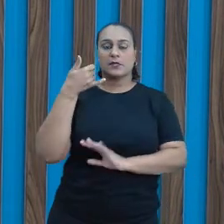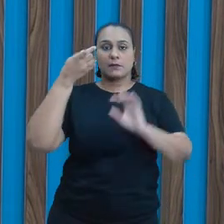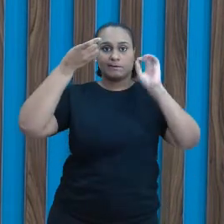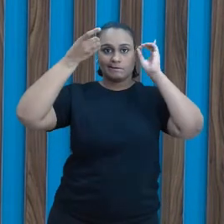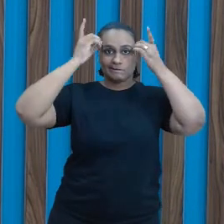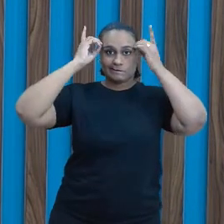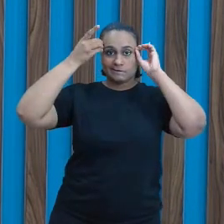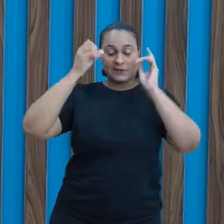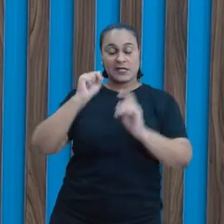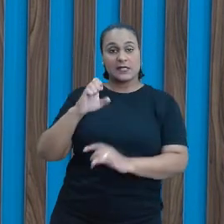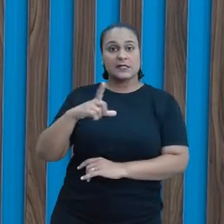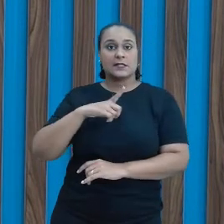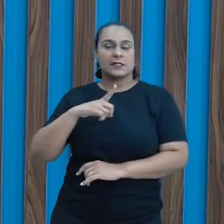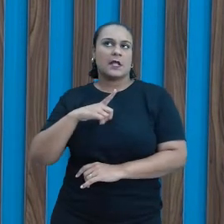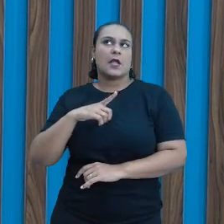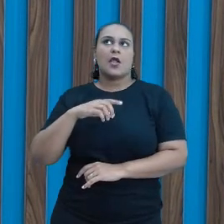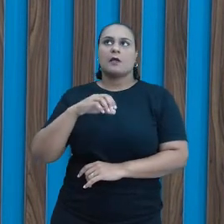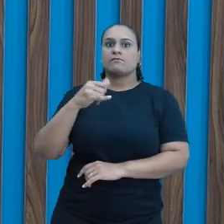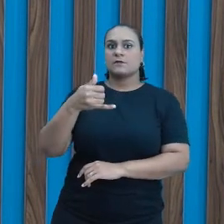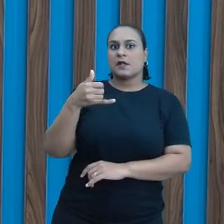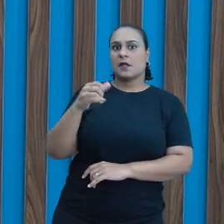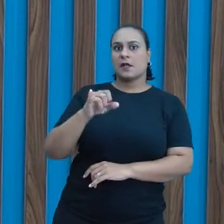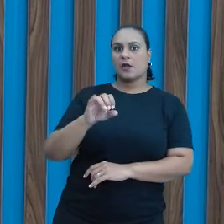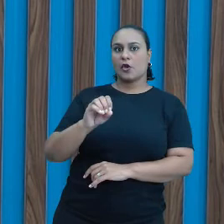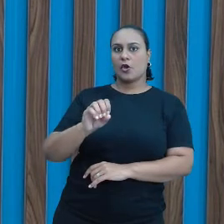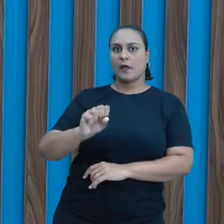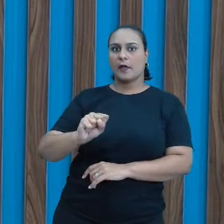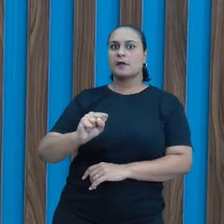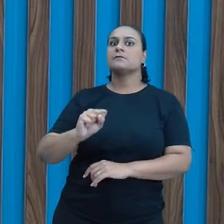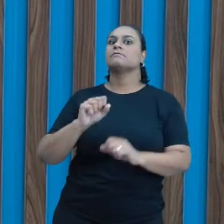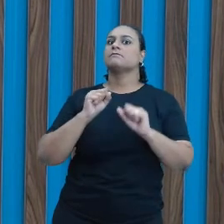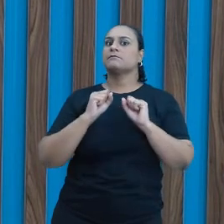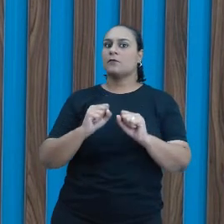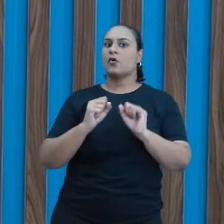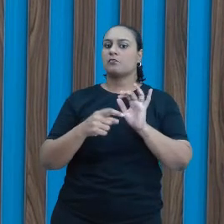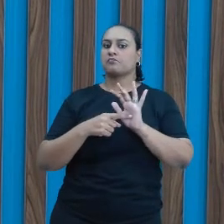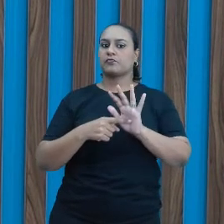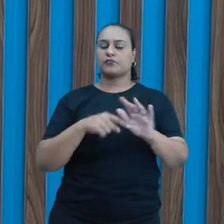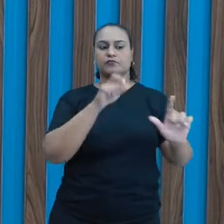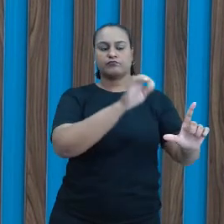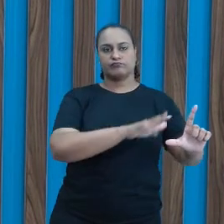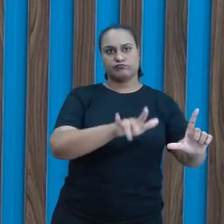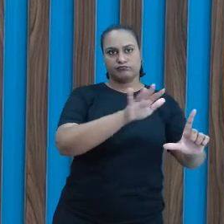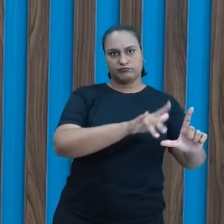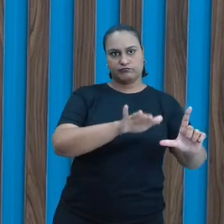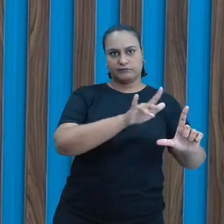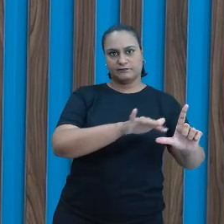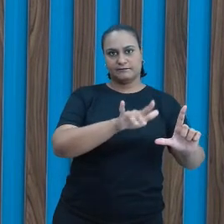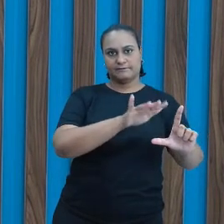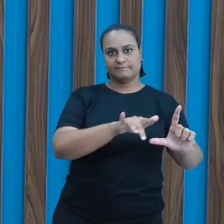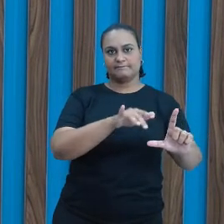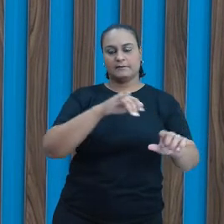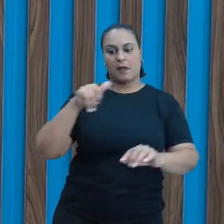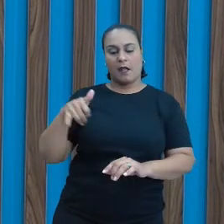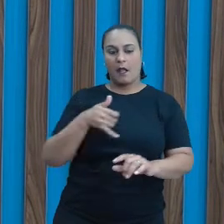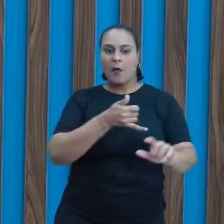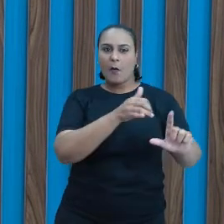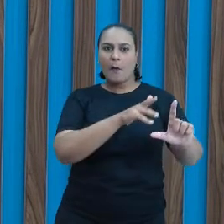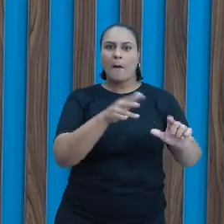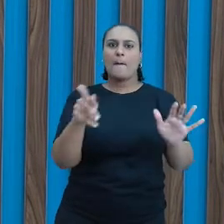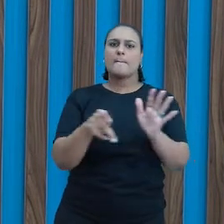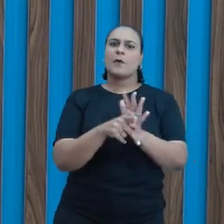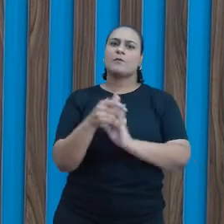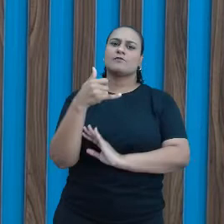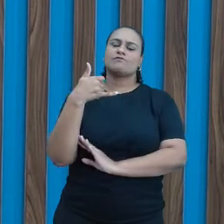você tem o sistema Android ou iOS, tem aí sinalizado por sistema operacional qual que é o QR Code que você vai fazer a leitura para